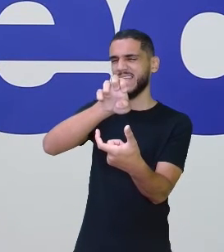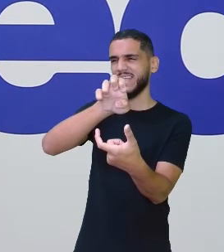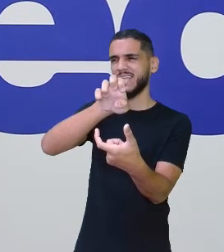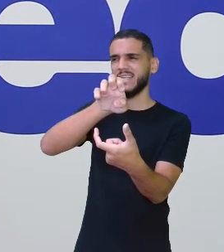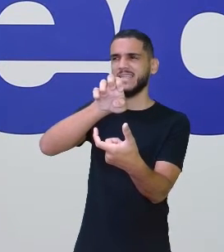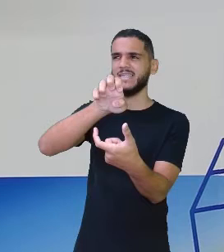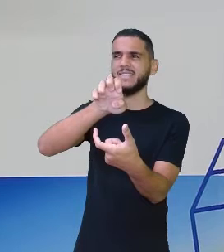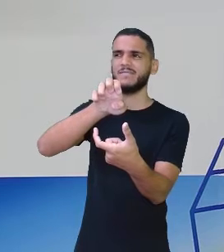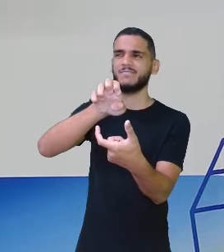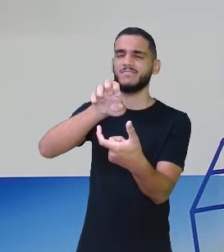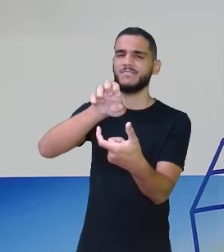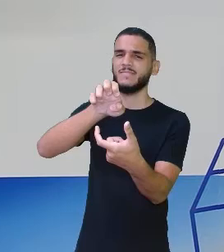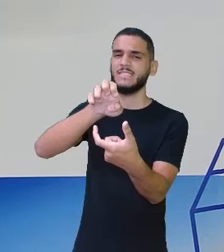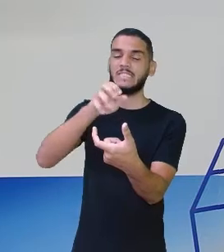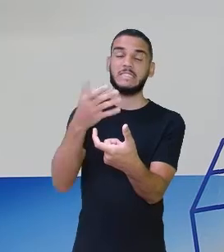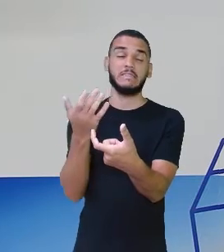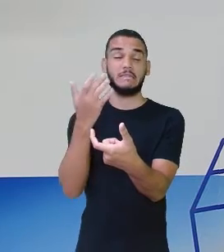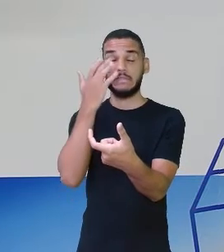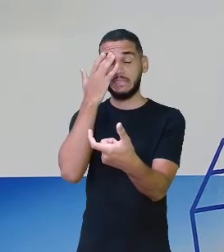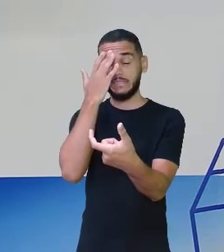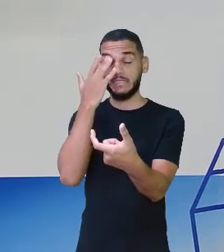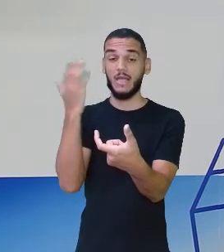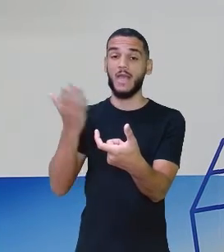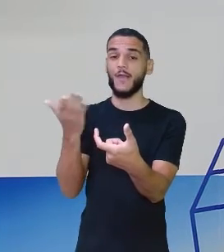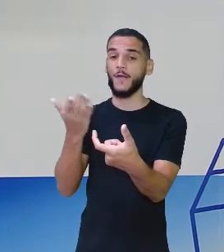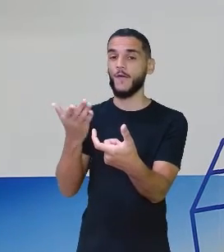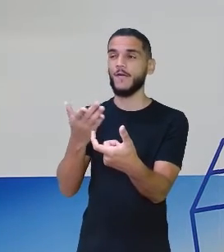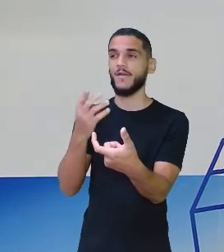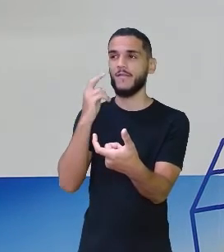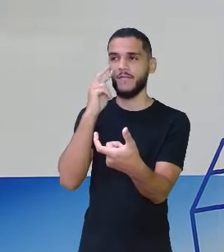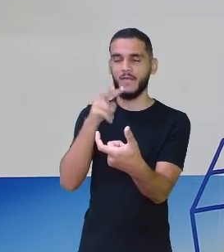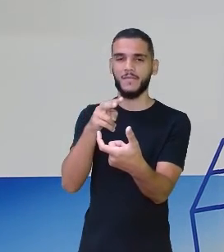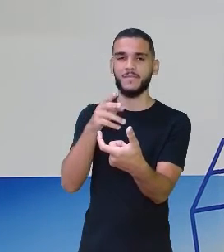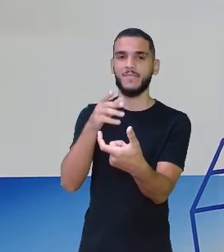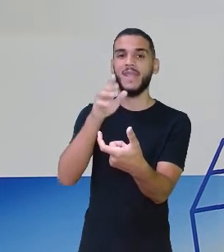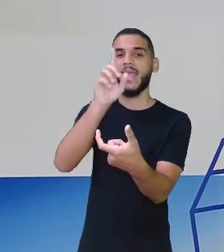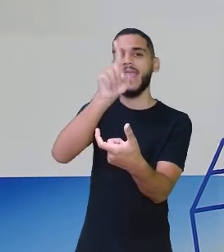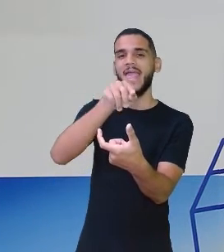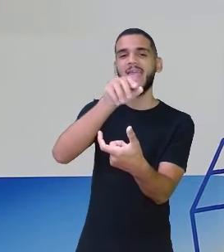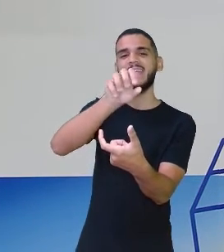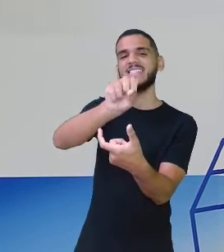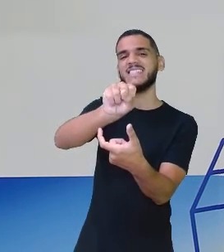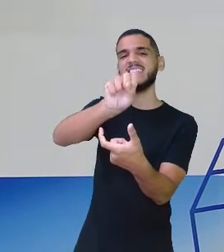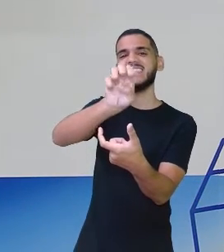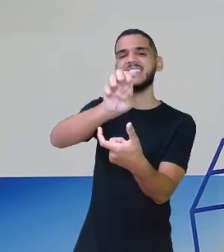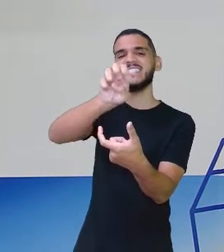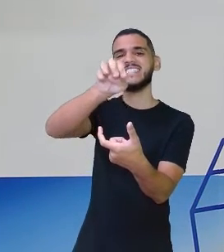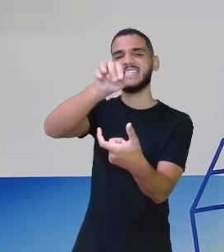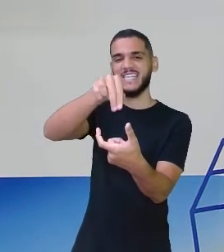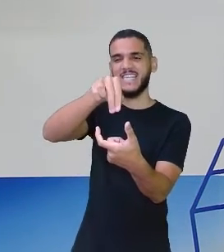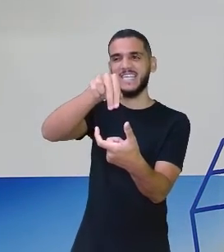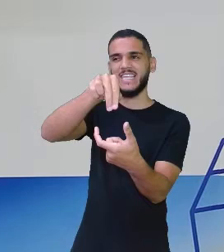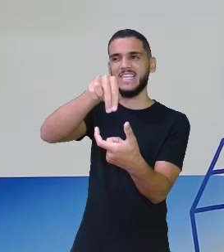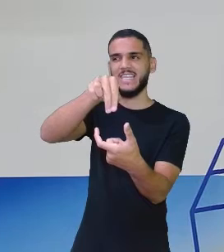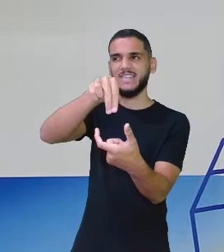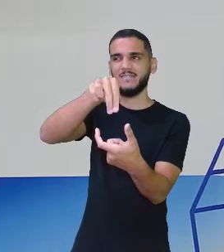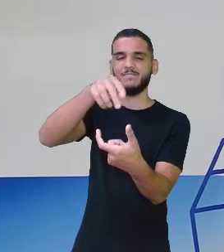presente. E aí? Vamos descobrir? É o zen. Olha aí.